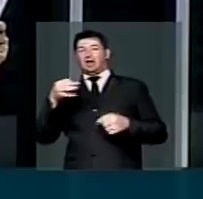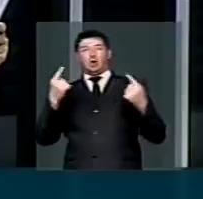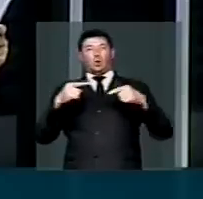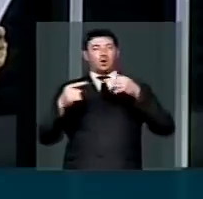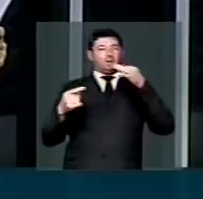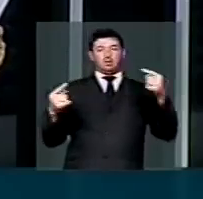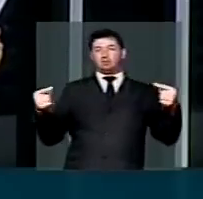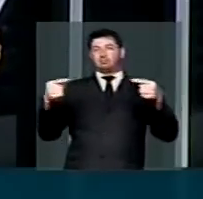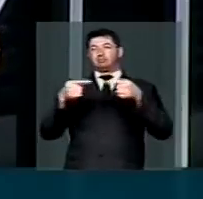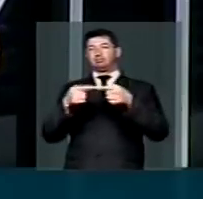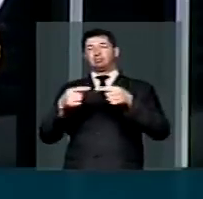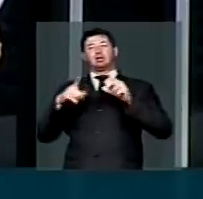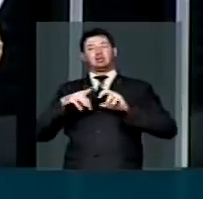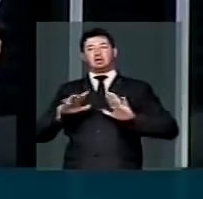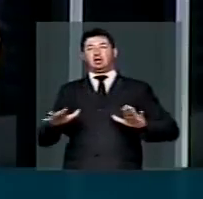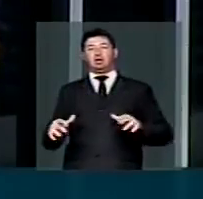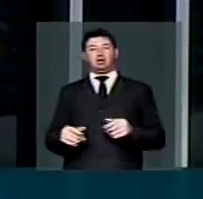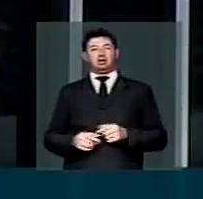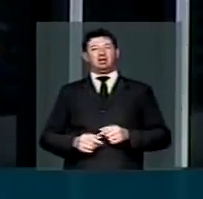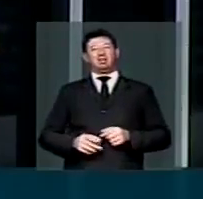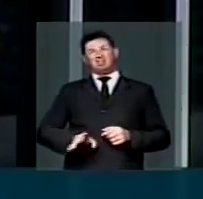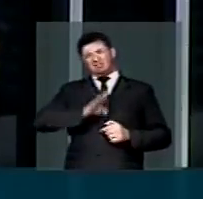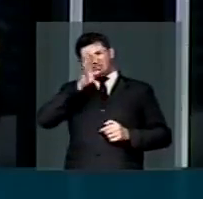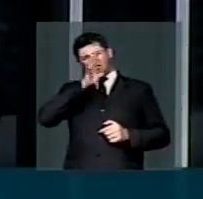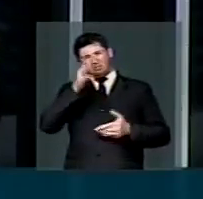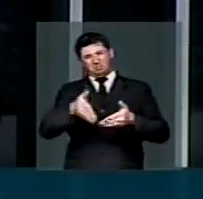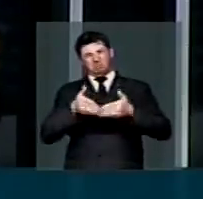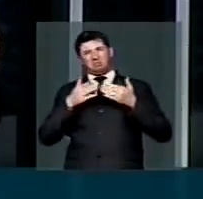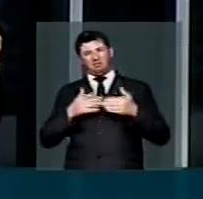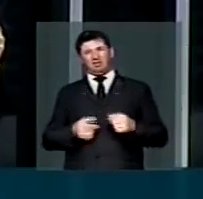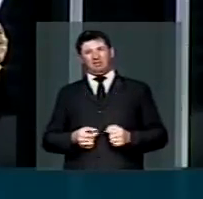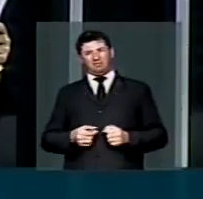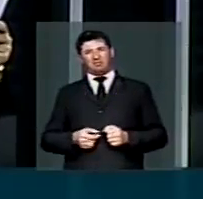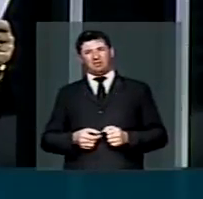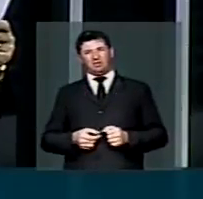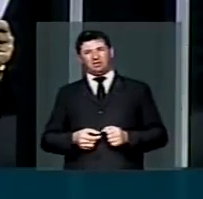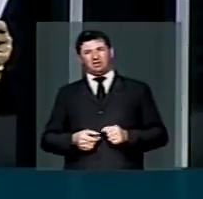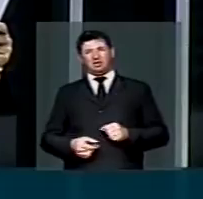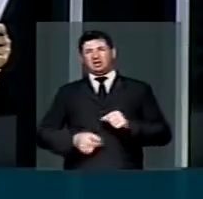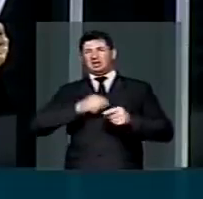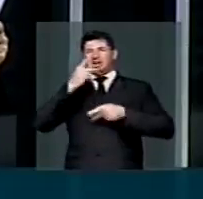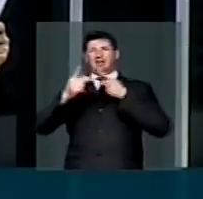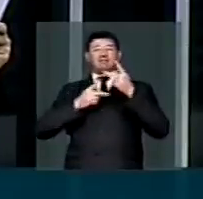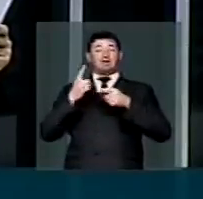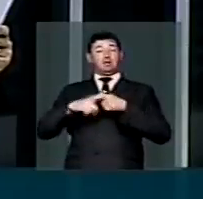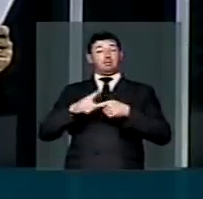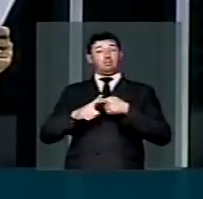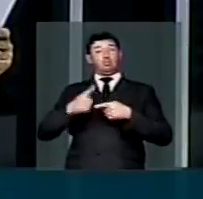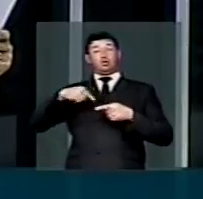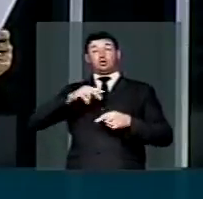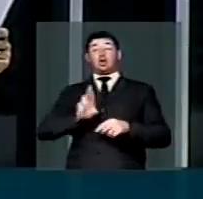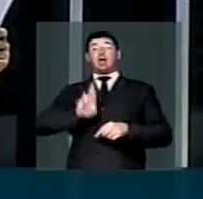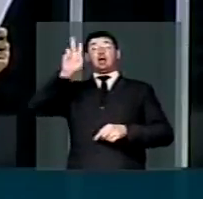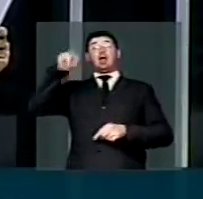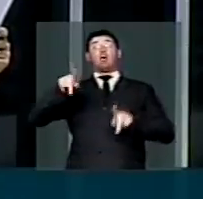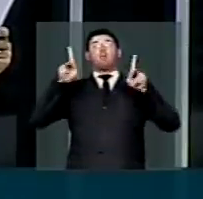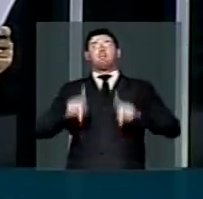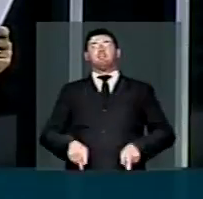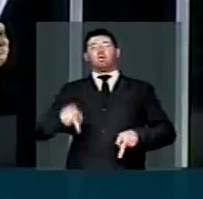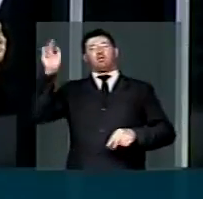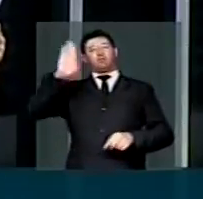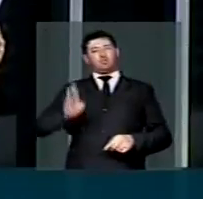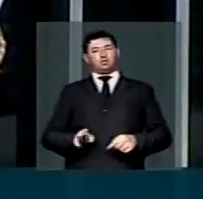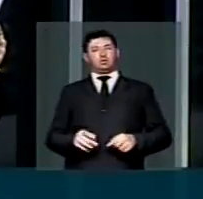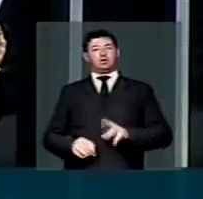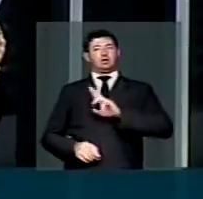hipócritas, sejamos verdadeiros e não oportunistas na retórica e nem na oratória, pois estamos representando o povo